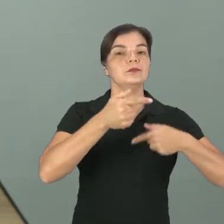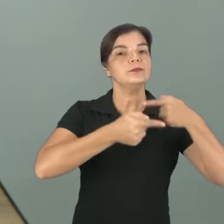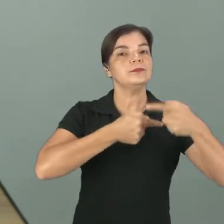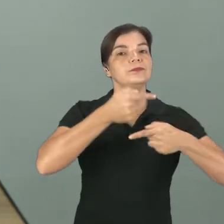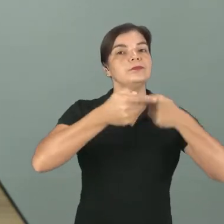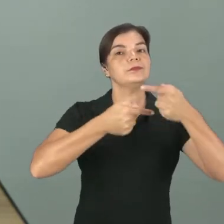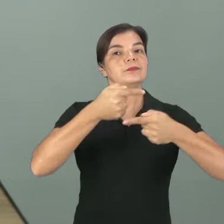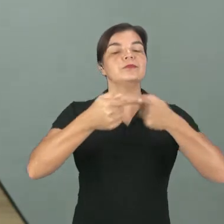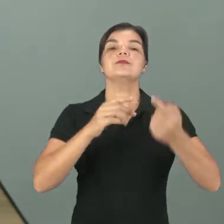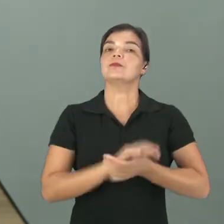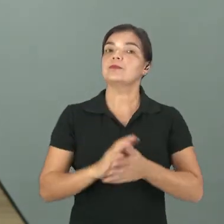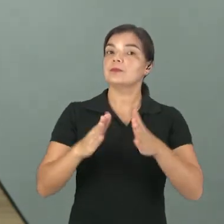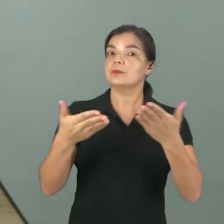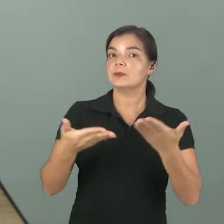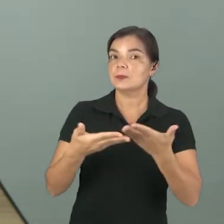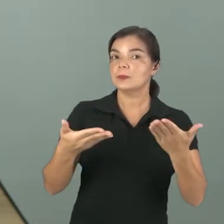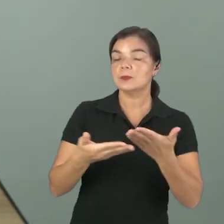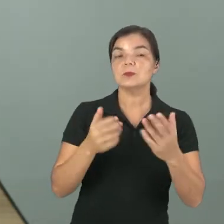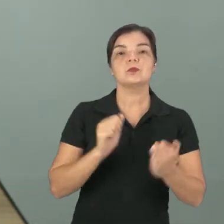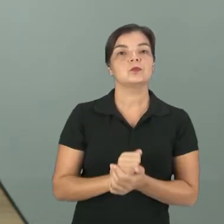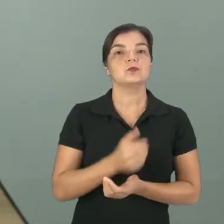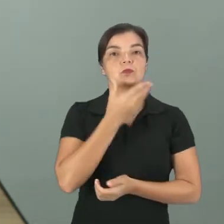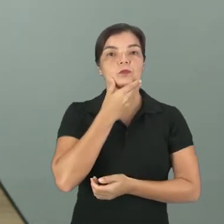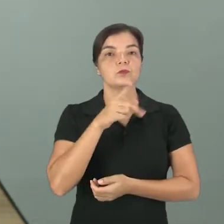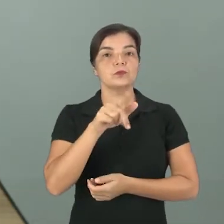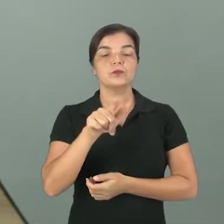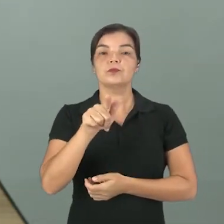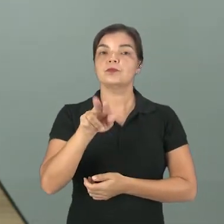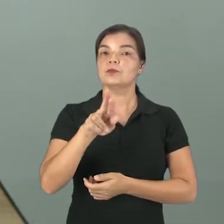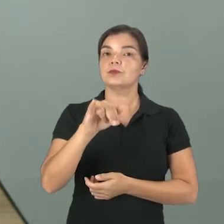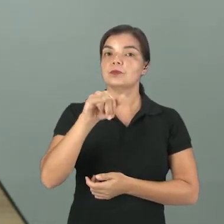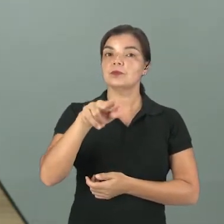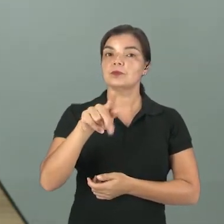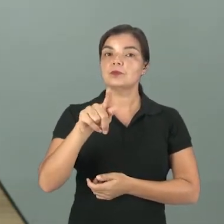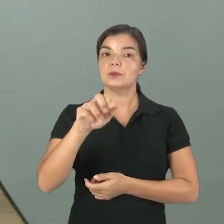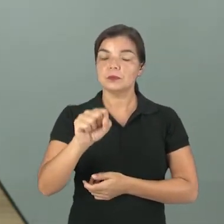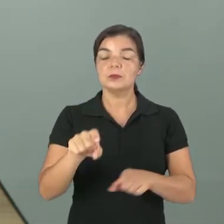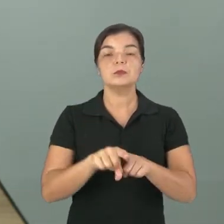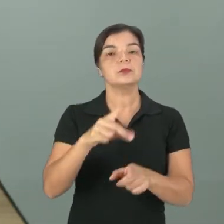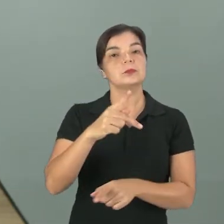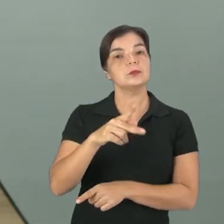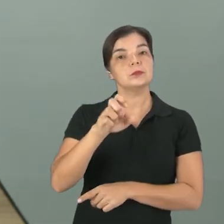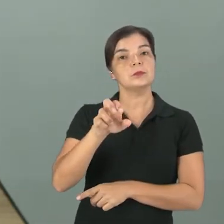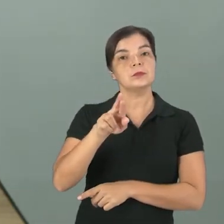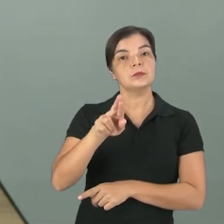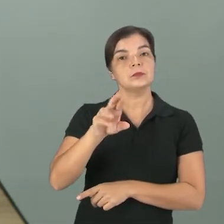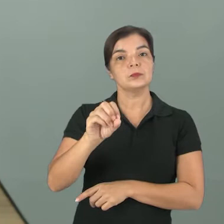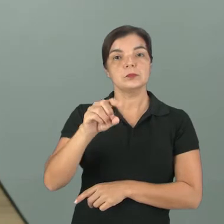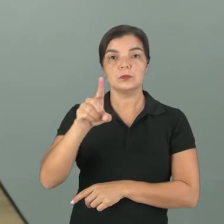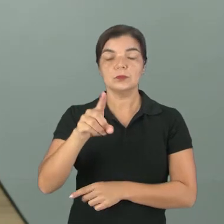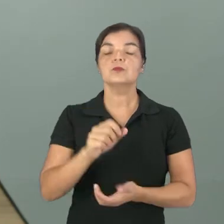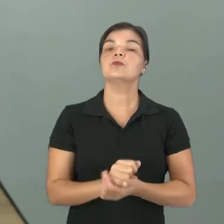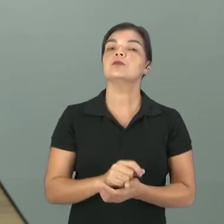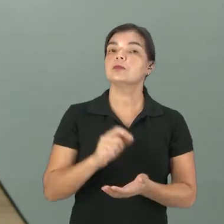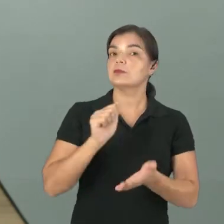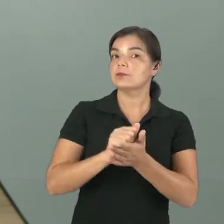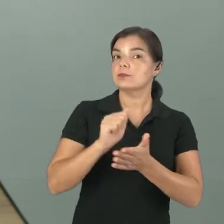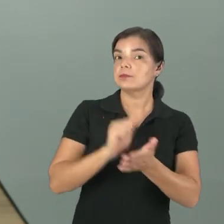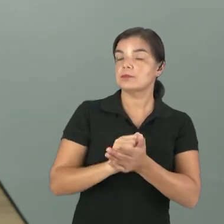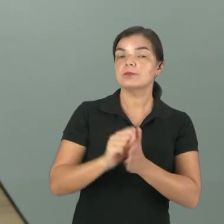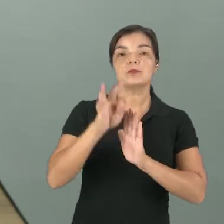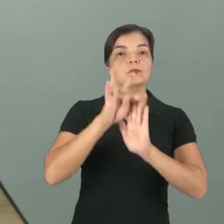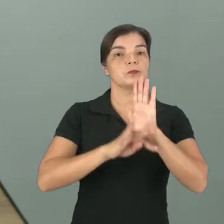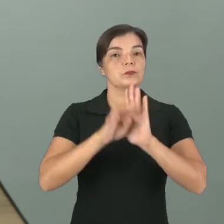geração por geração. Mas aí veio os irmãos Grimm, veio o Perrault e fizeram a escrita desses textos. Muito